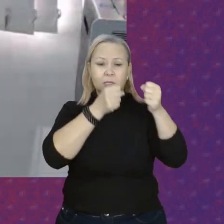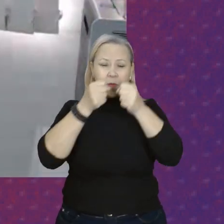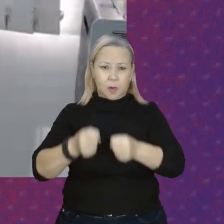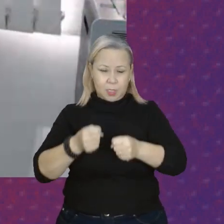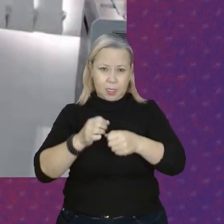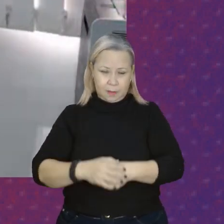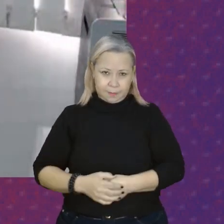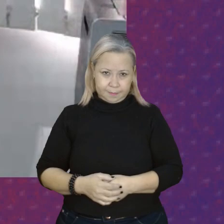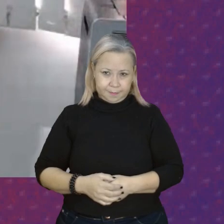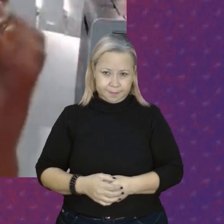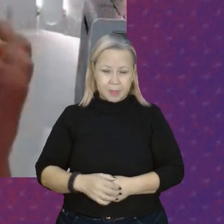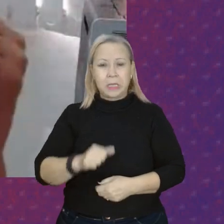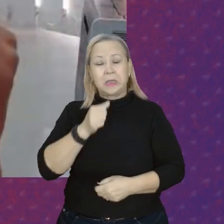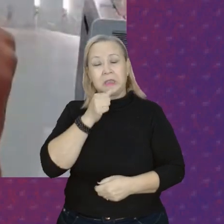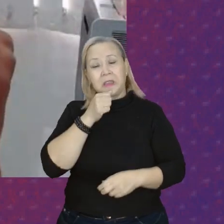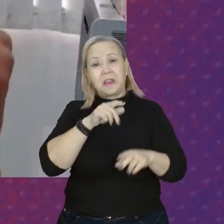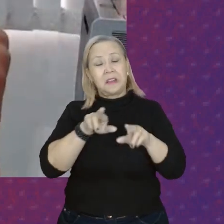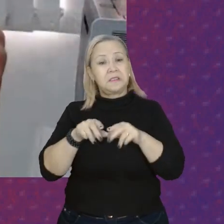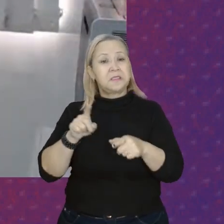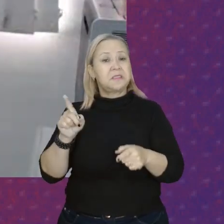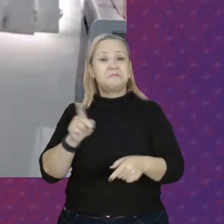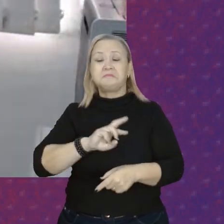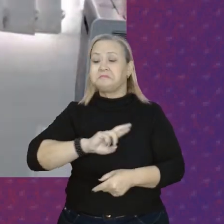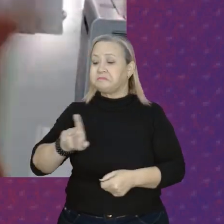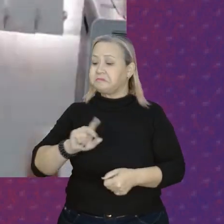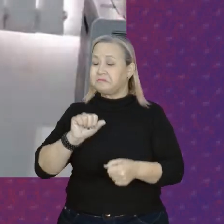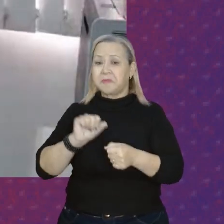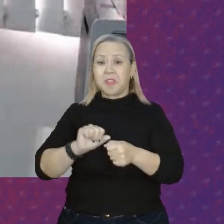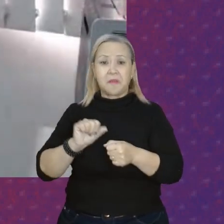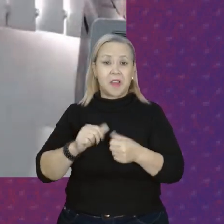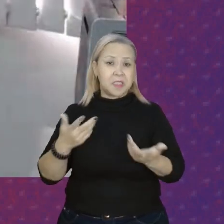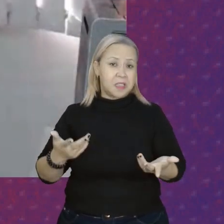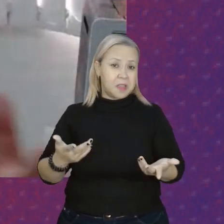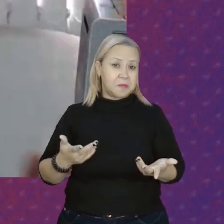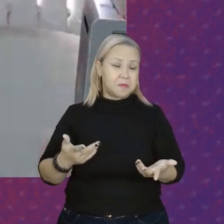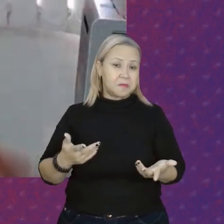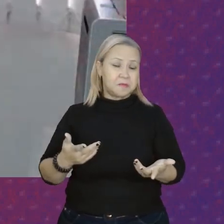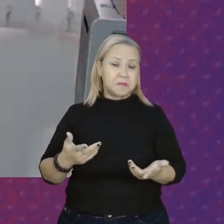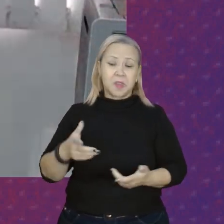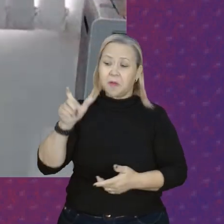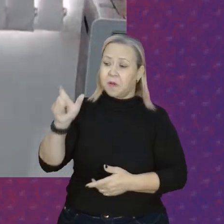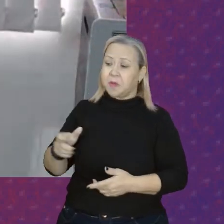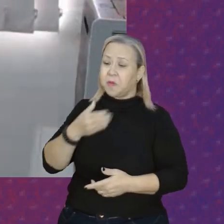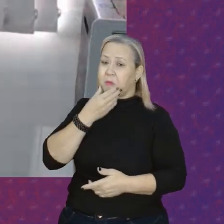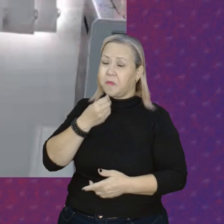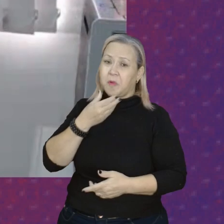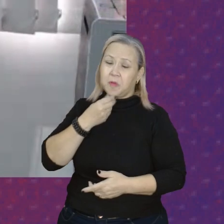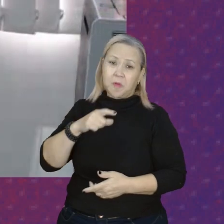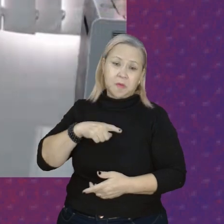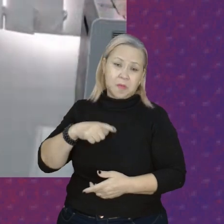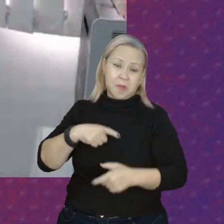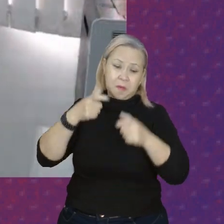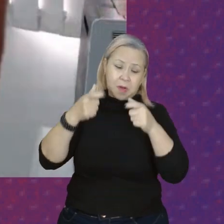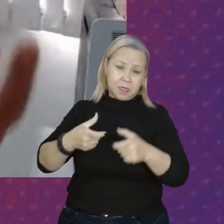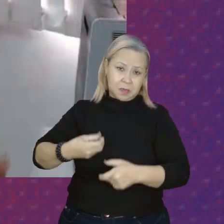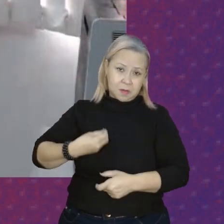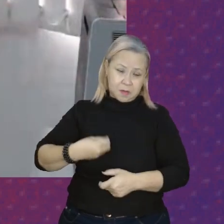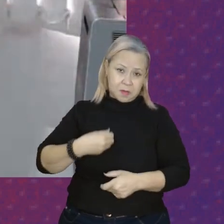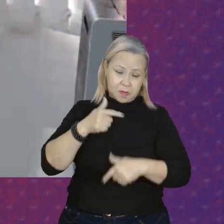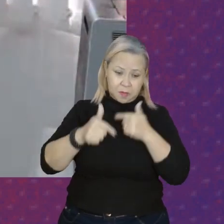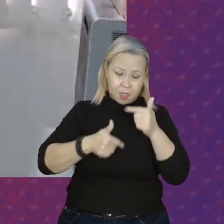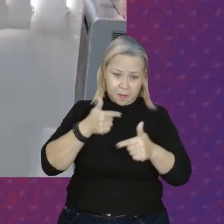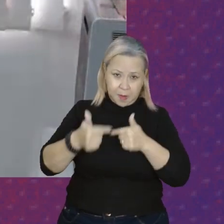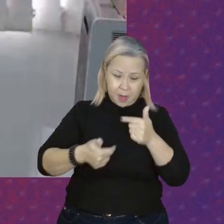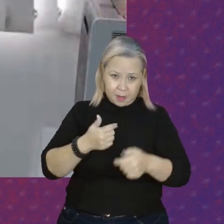e ainda assim não o fazemos quando o homem está presente no espaço do trabalho. Então, nós temos